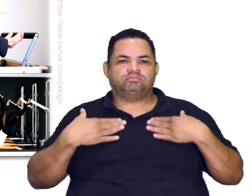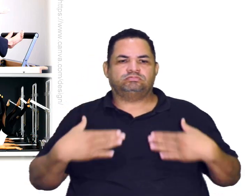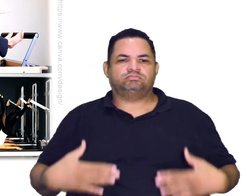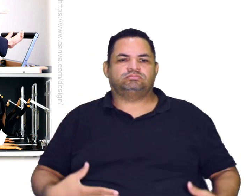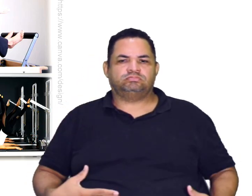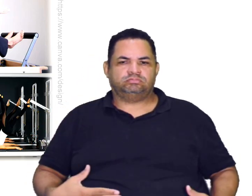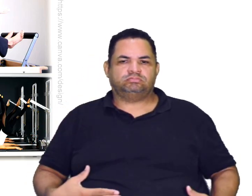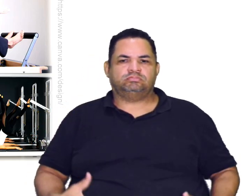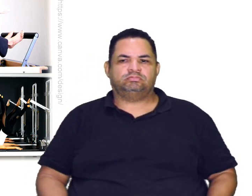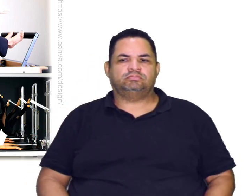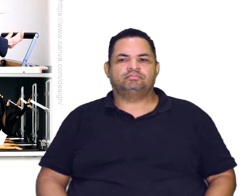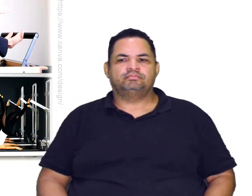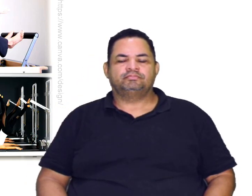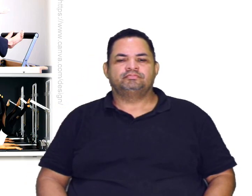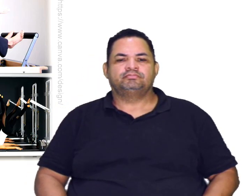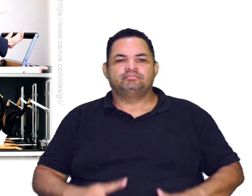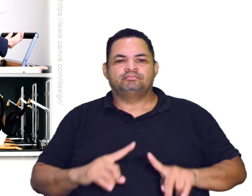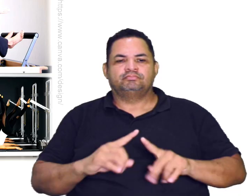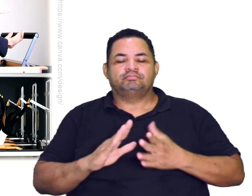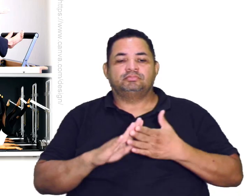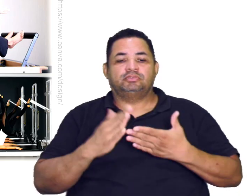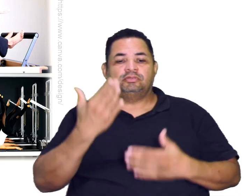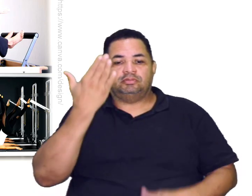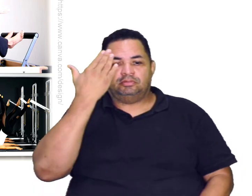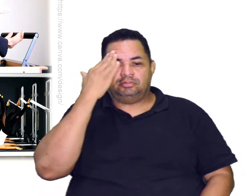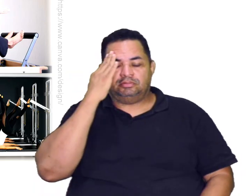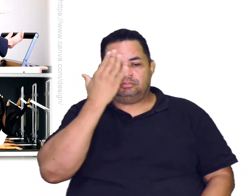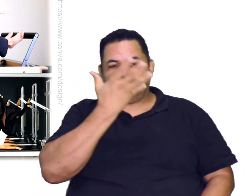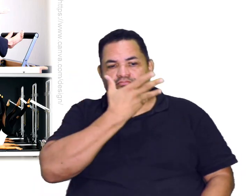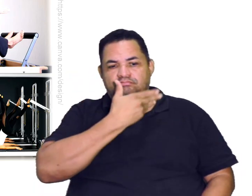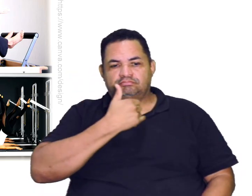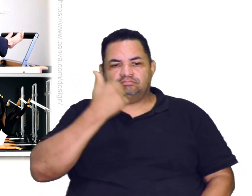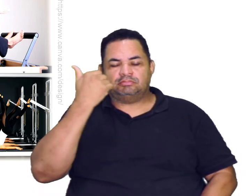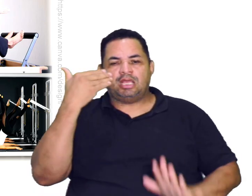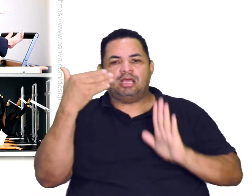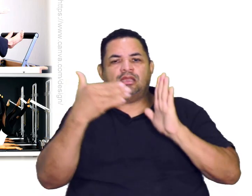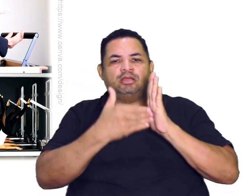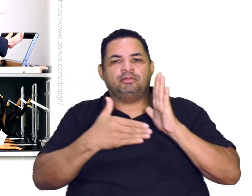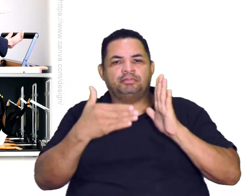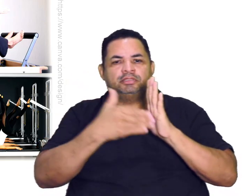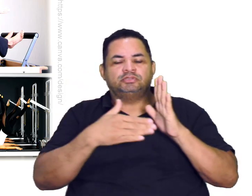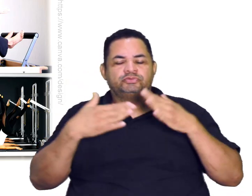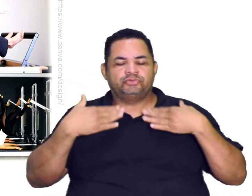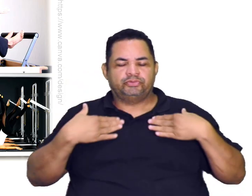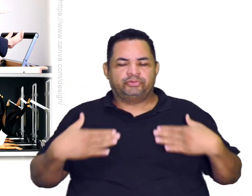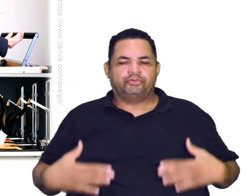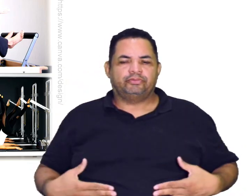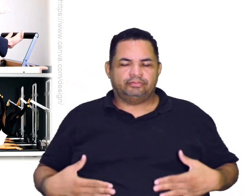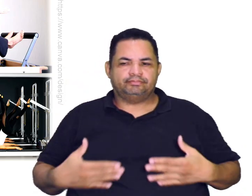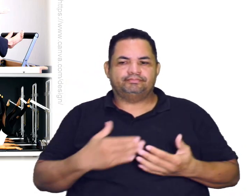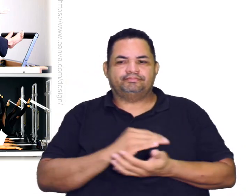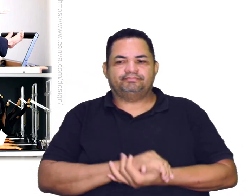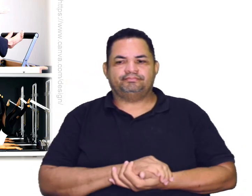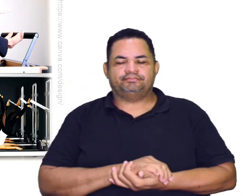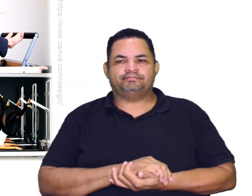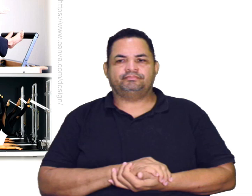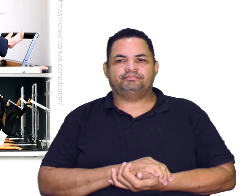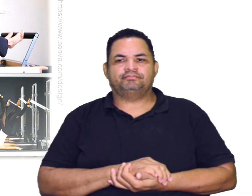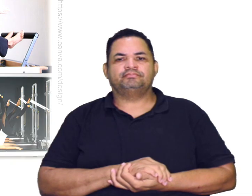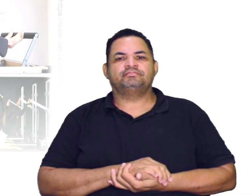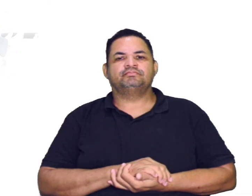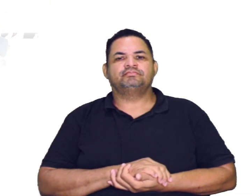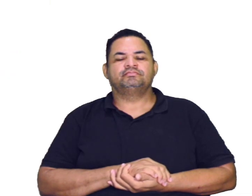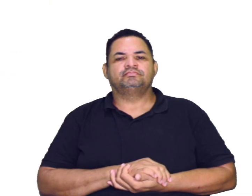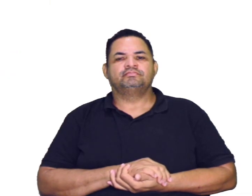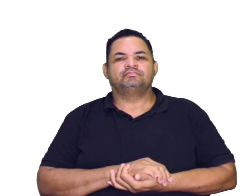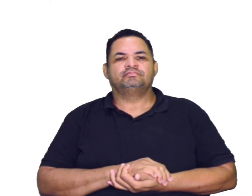minha consciência corporal. Eu vou entender muito melhor os limites desse meu corpo. Tudo bem?